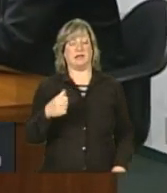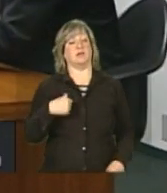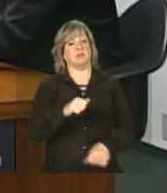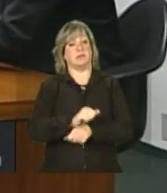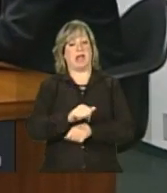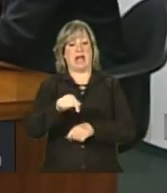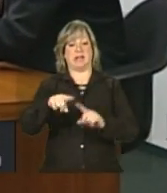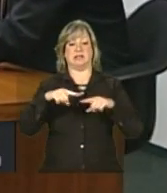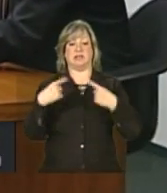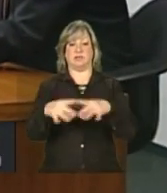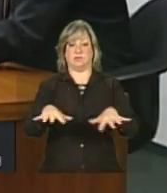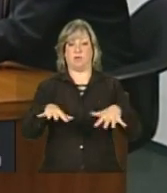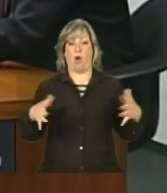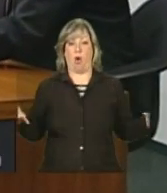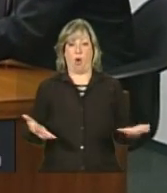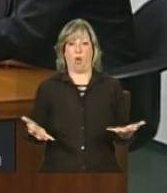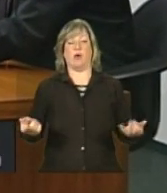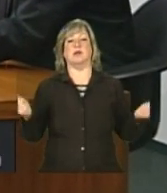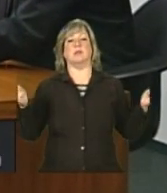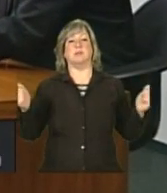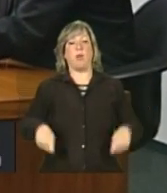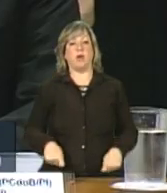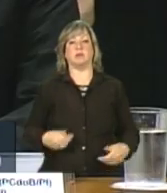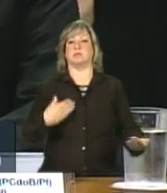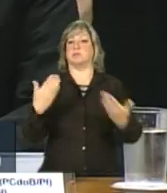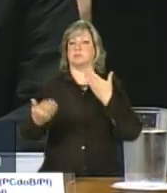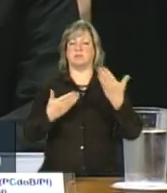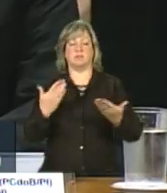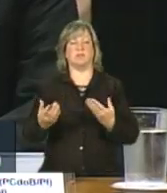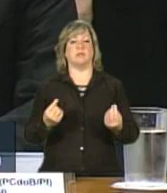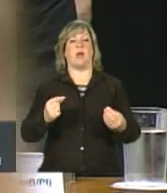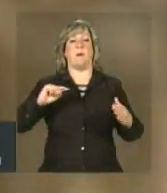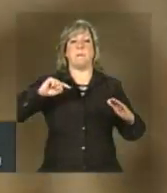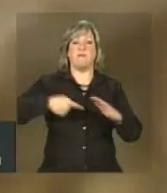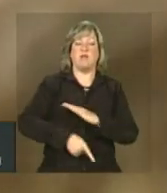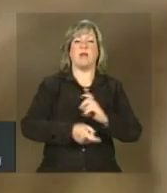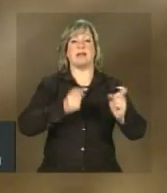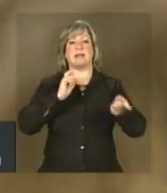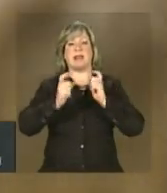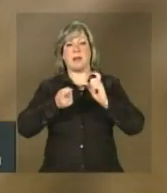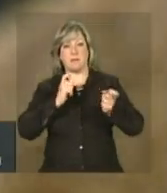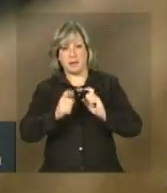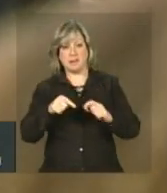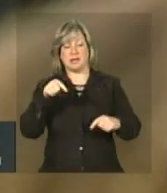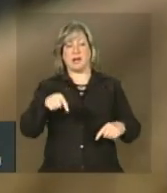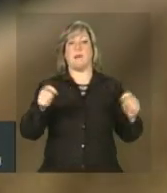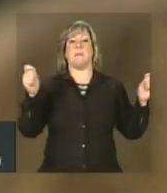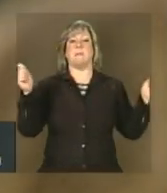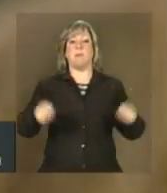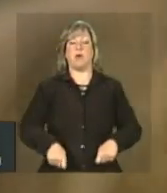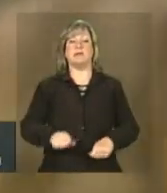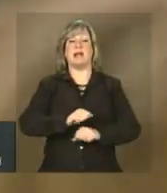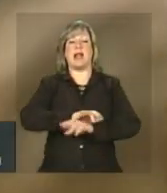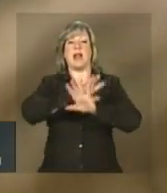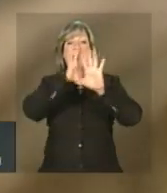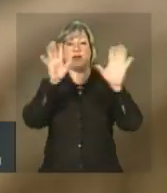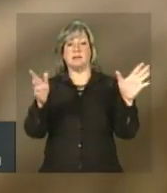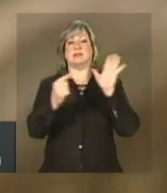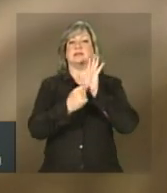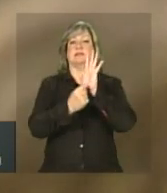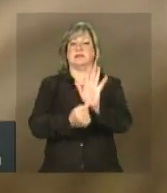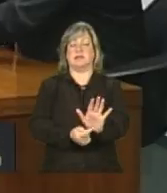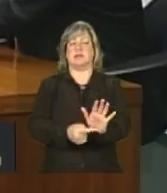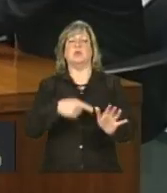que essa sessão possa transcorrer num clima de profundo debate e que ela possa esclarecer